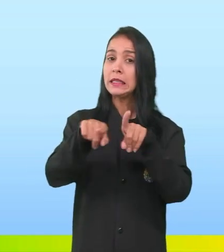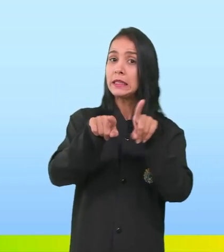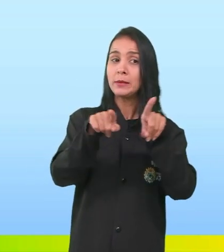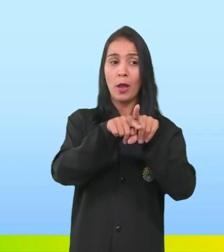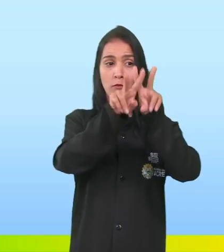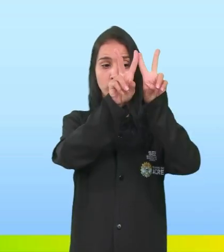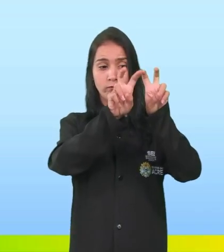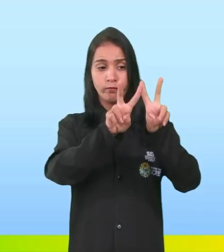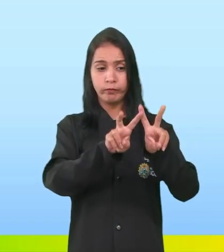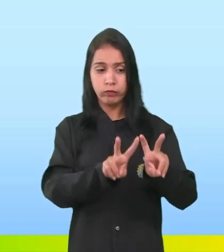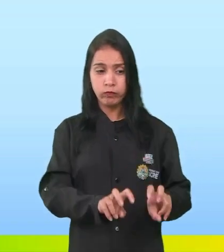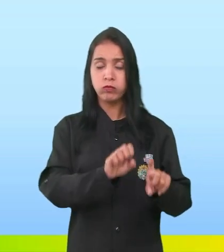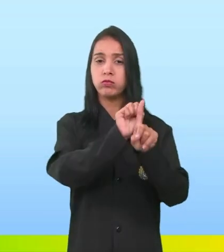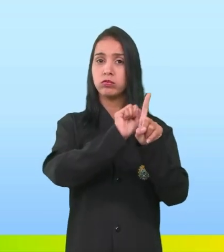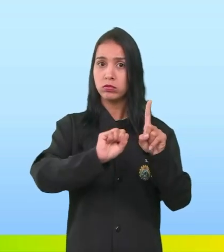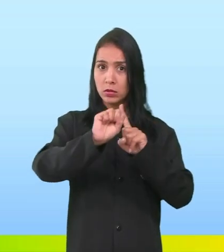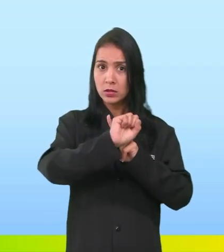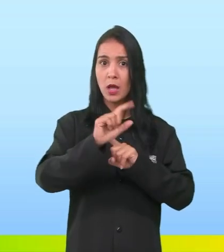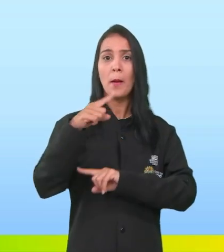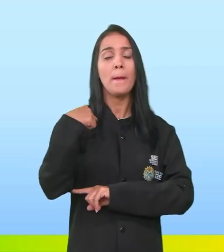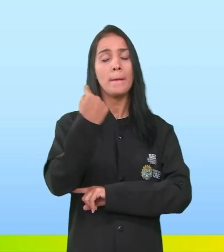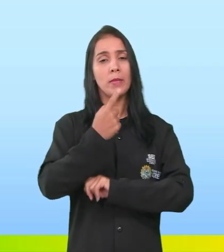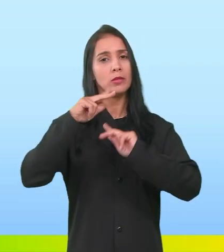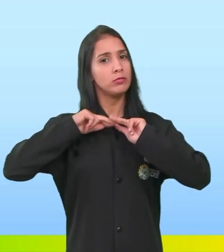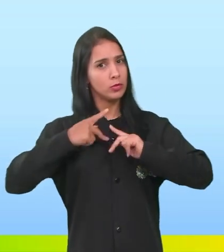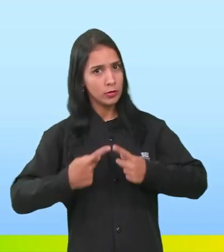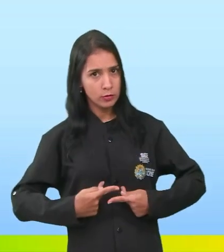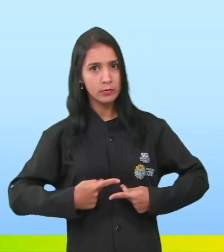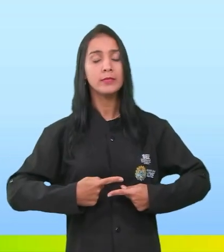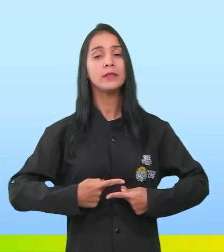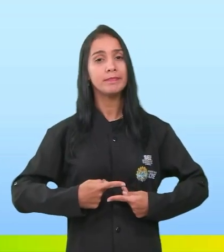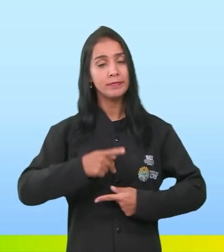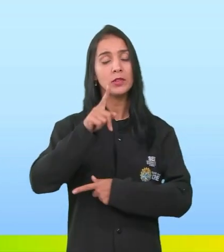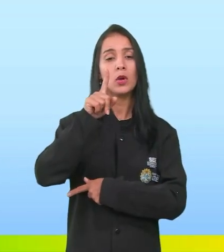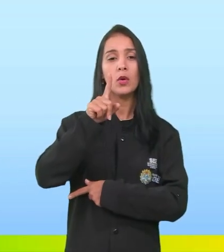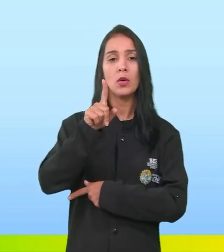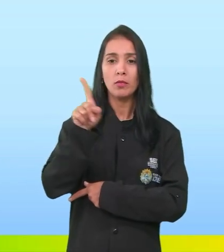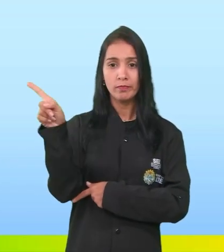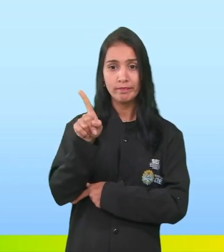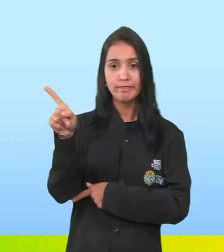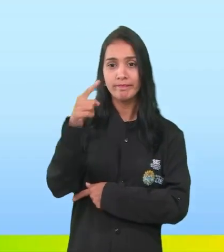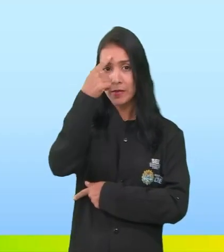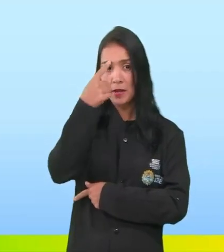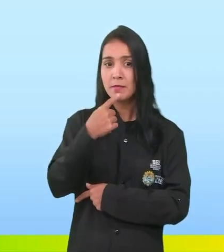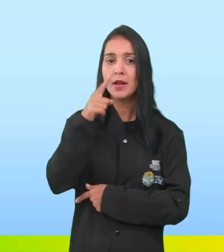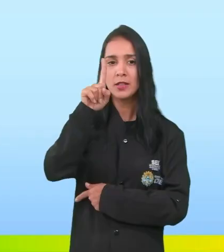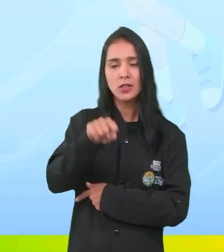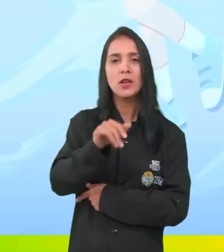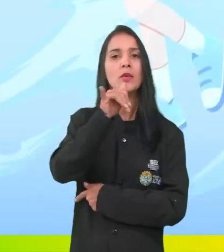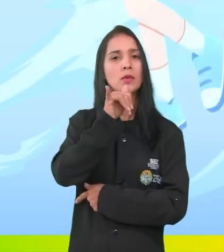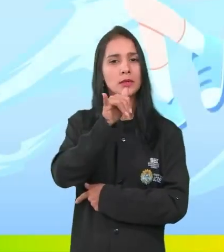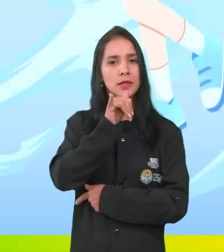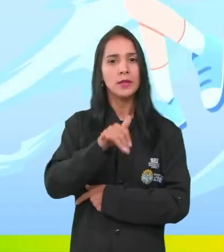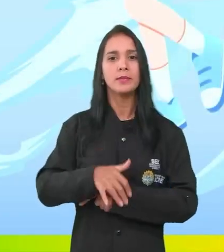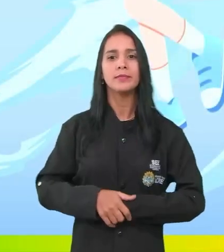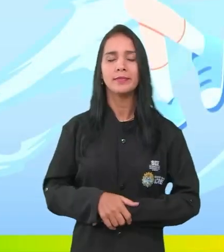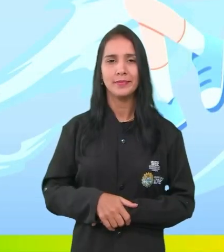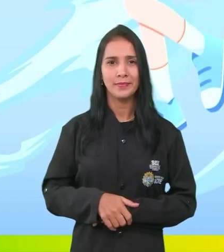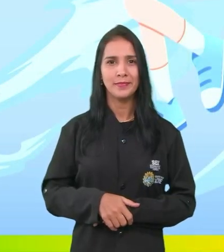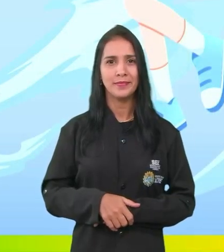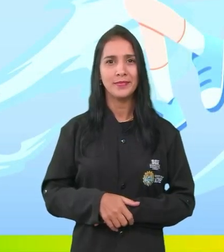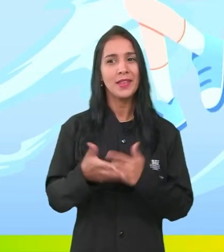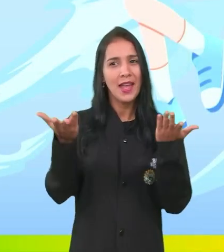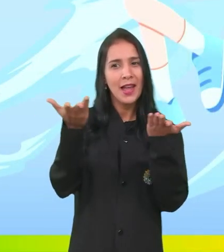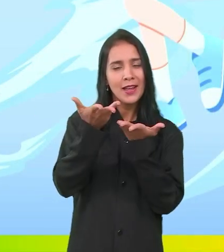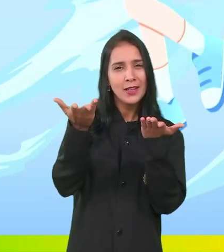essas questões da condição humana, no caso aqui desse nosso exemplo. E